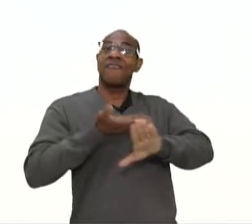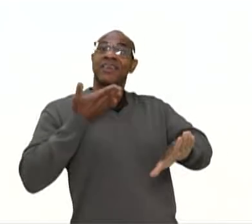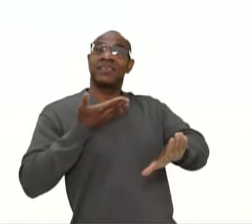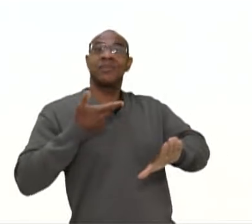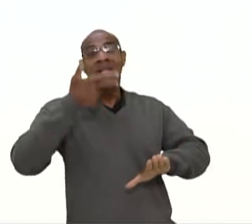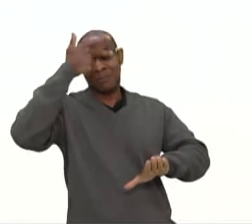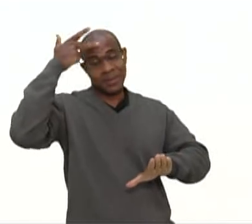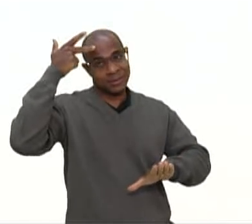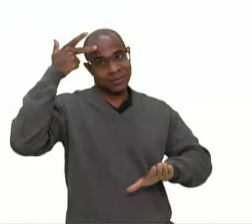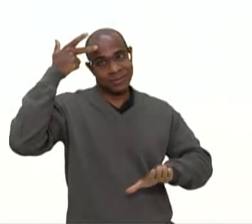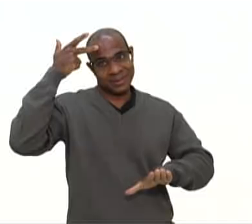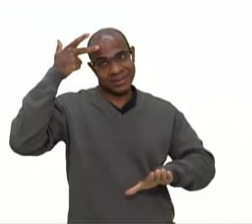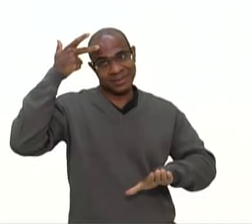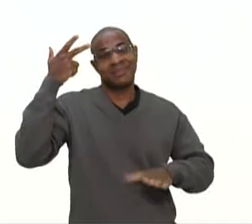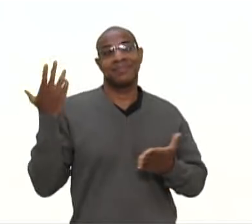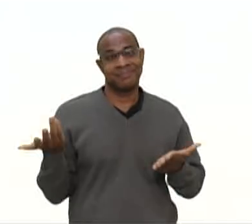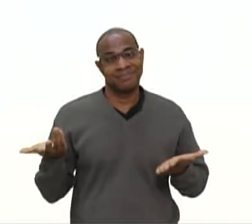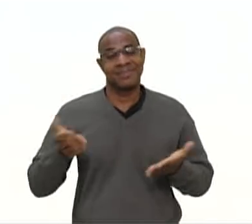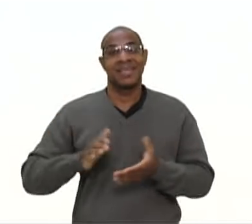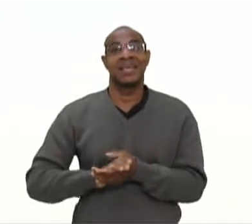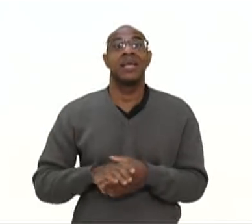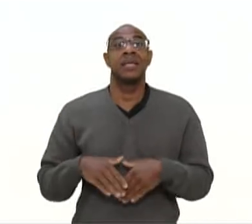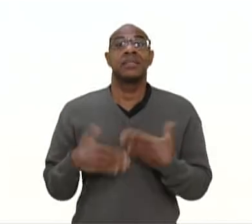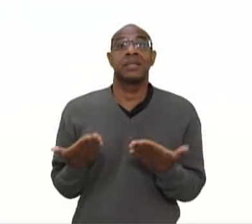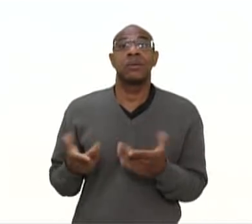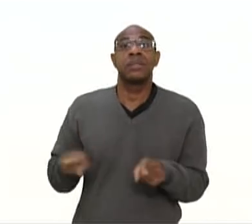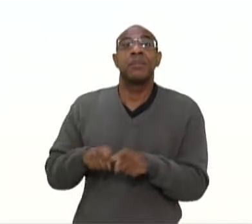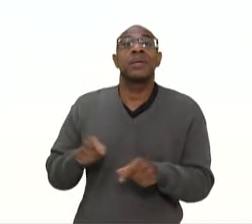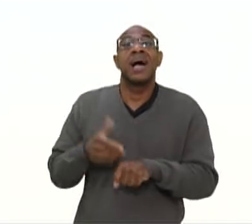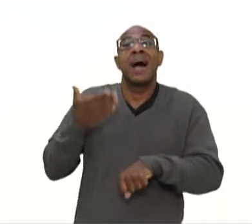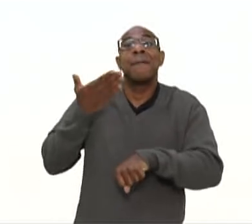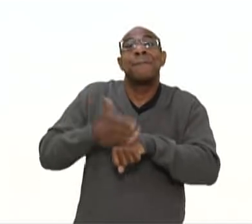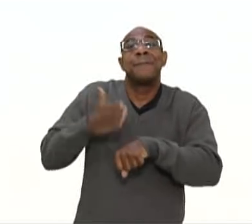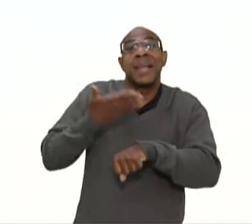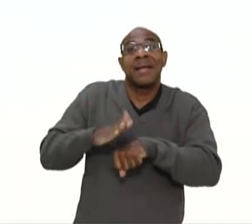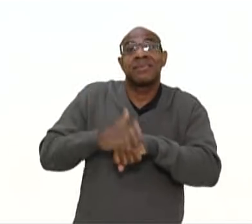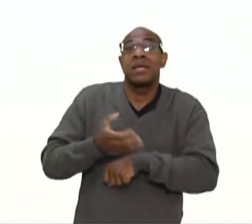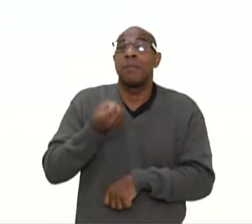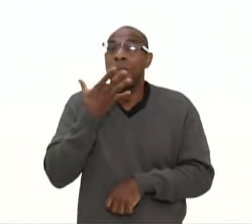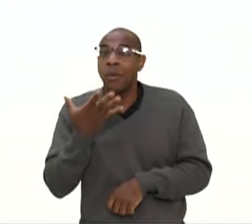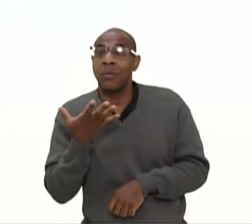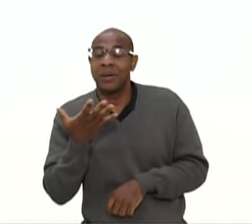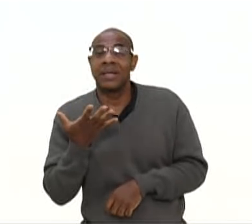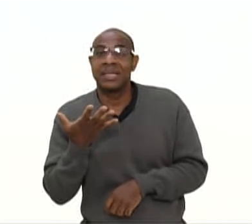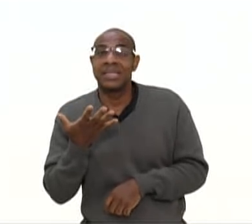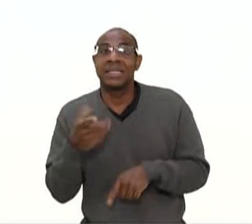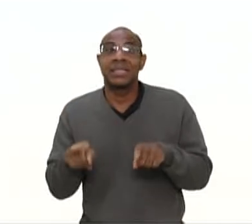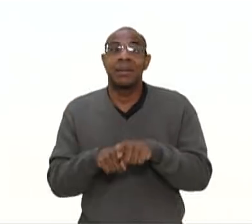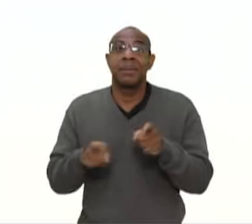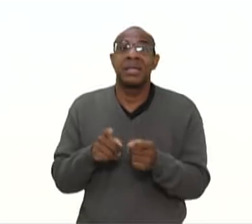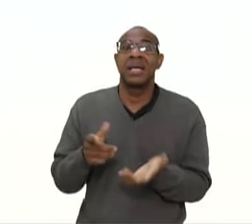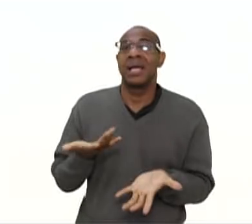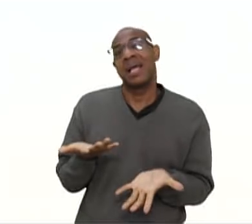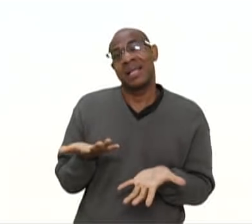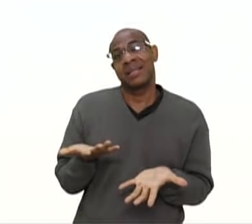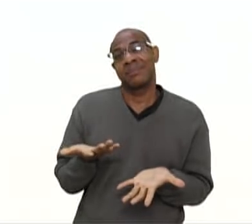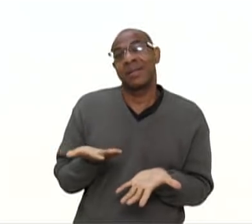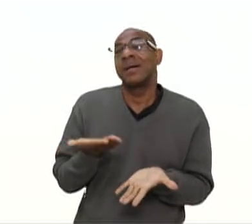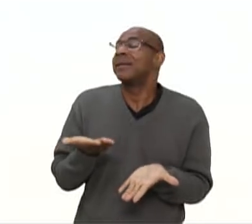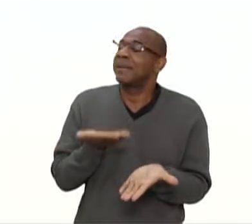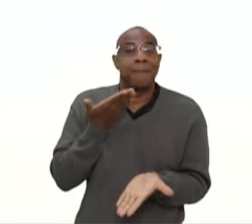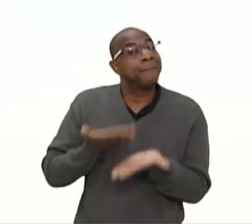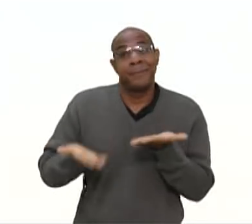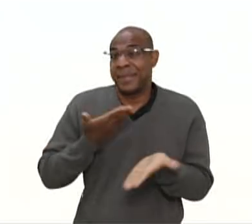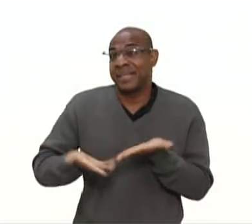que prevalece é a virtual e a prática de boas atitudes humanas, como o bom dia, por favor, são